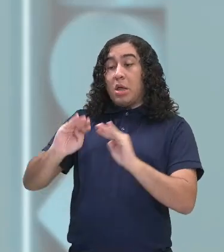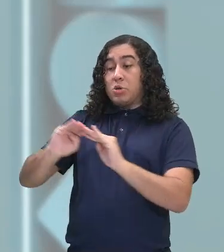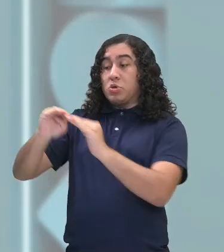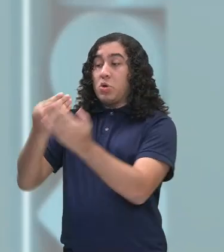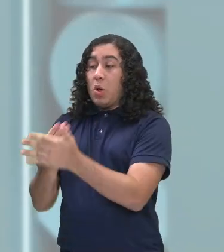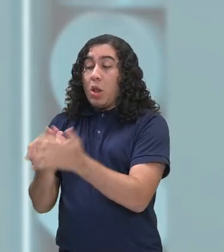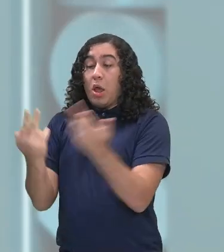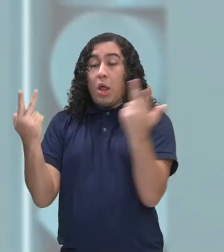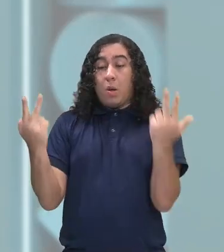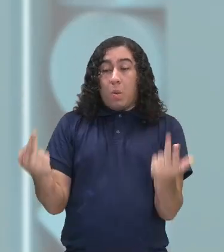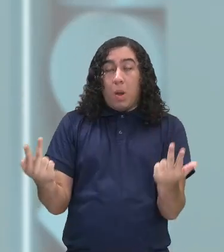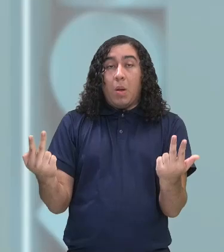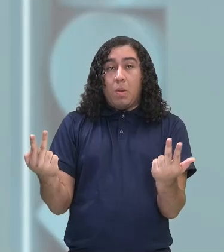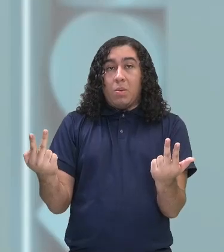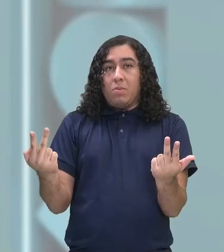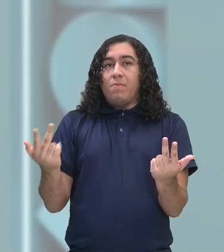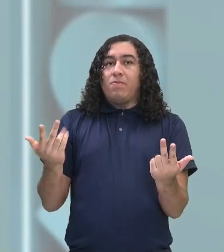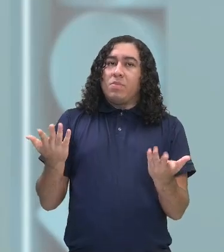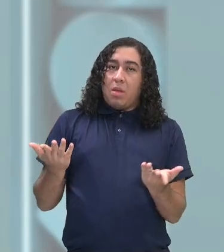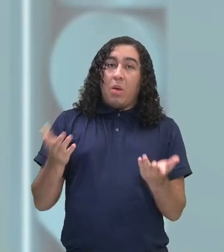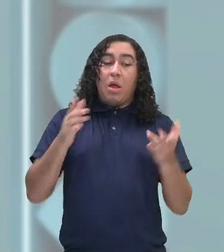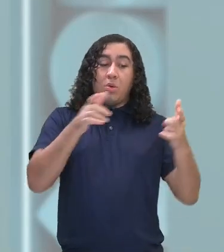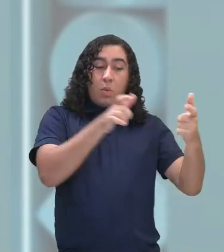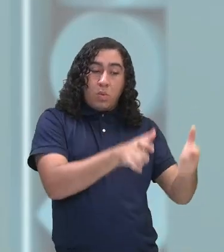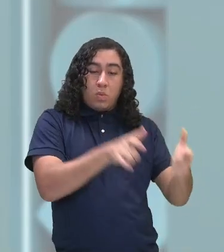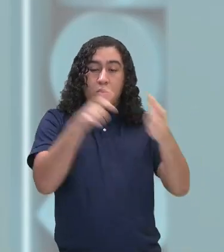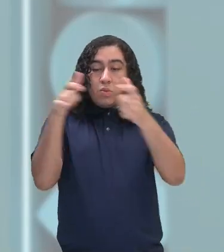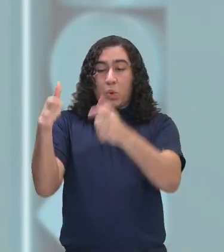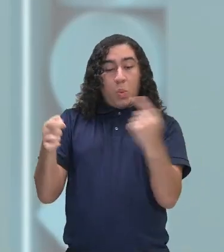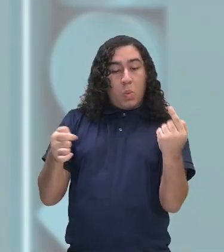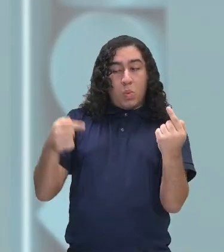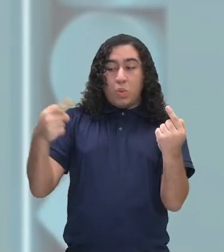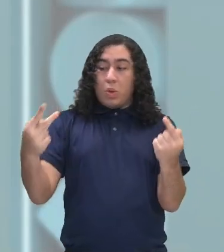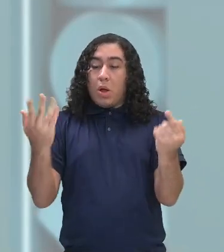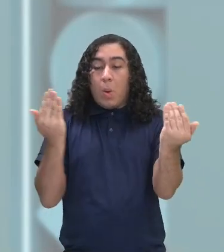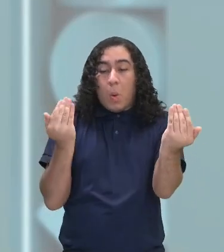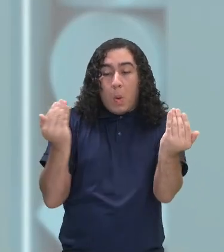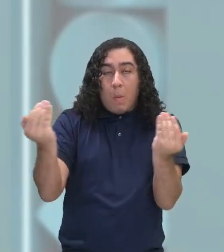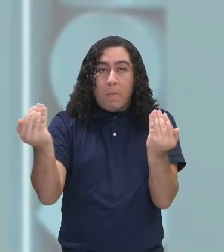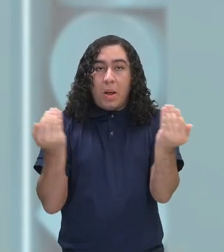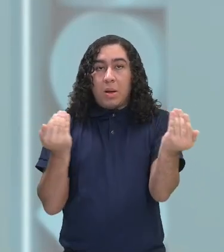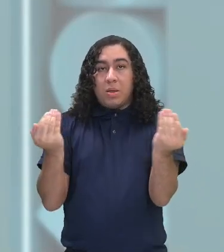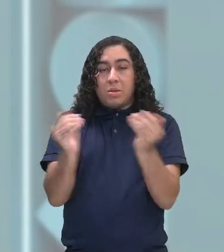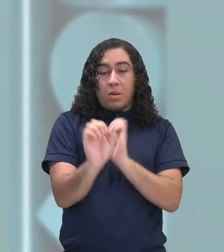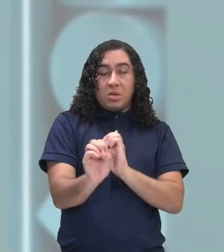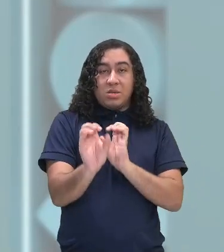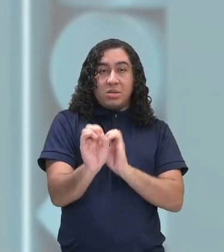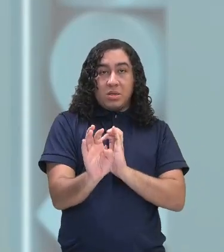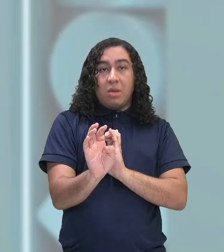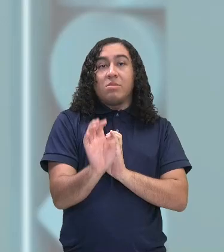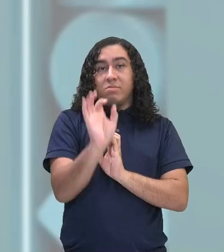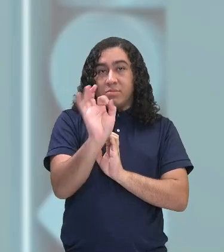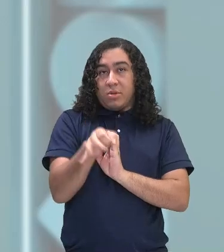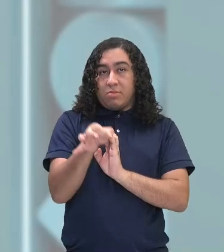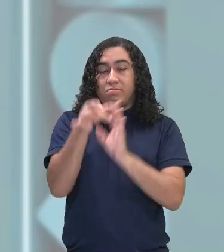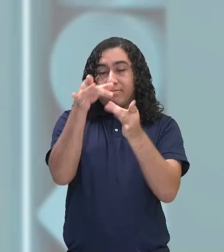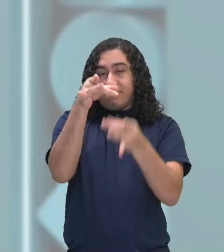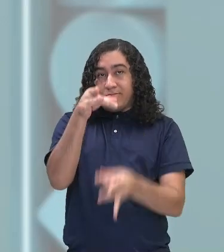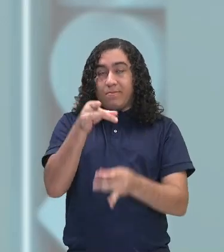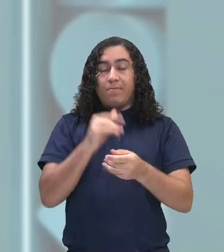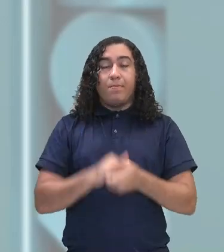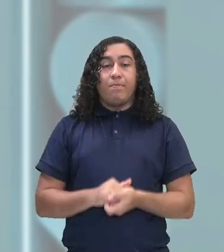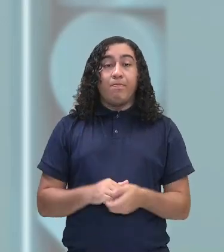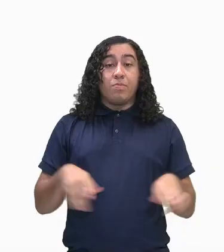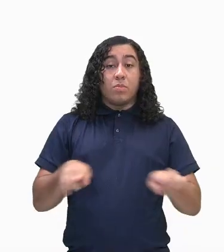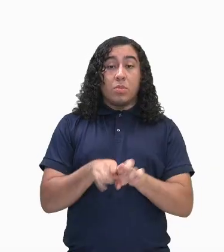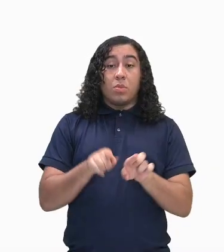uma escola, eu já dei uma ênfase maior naquilo que eu quero passar para o meu interlocutor, não é? Temos também